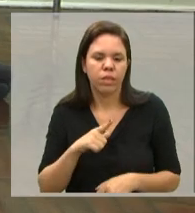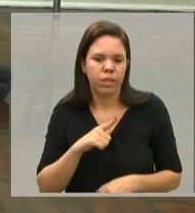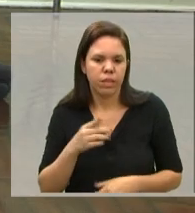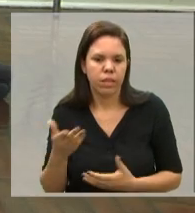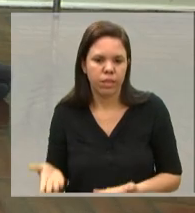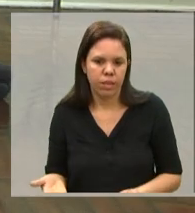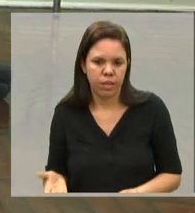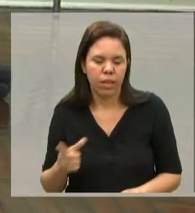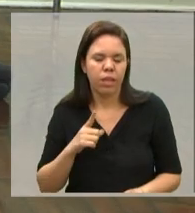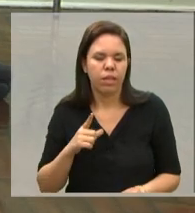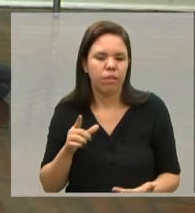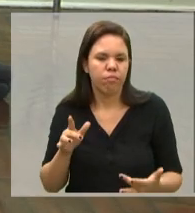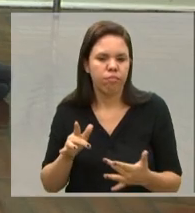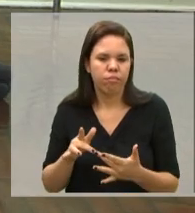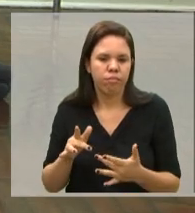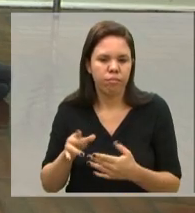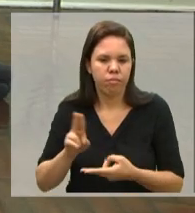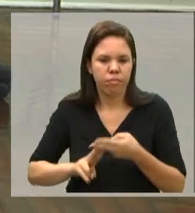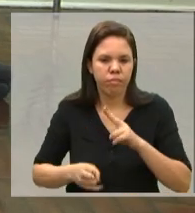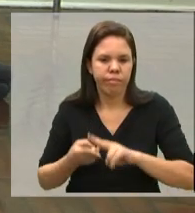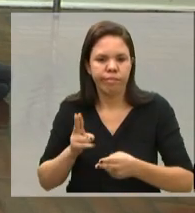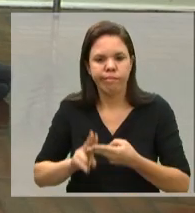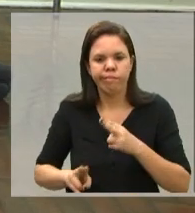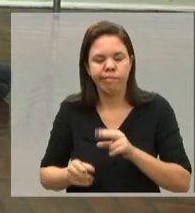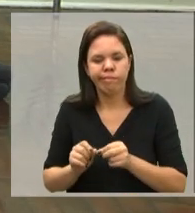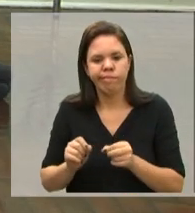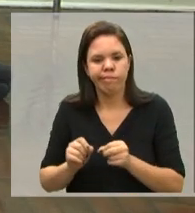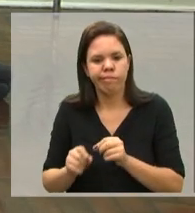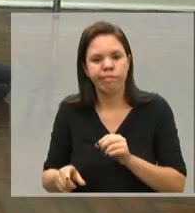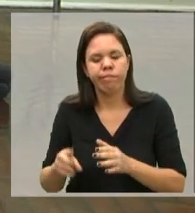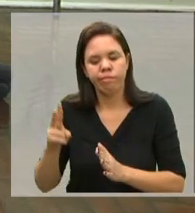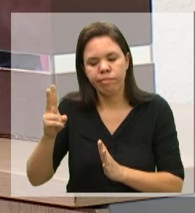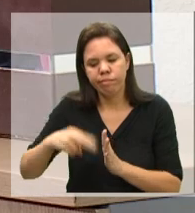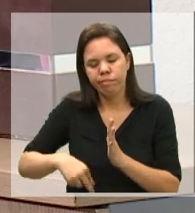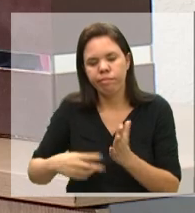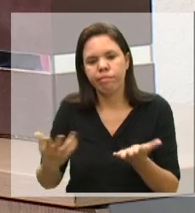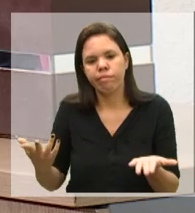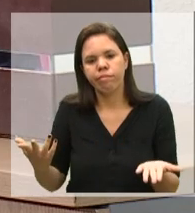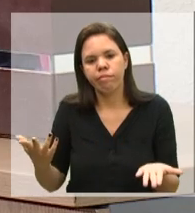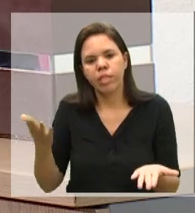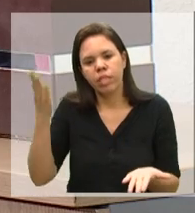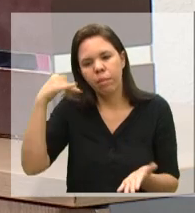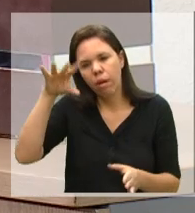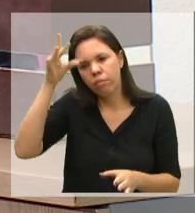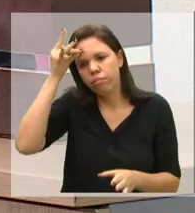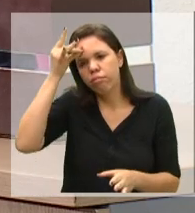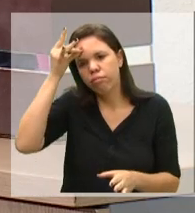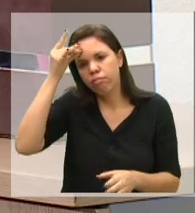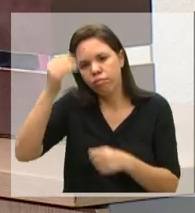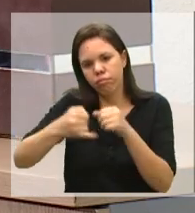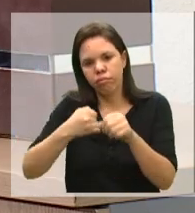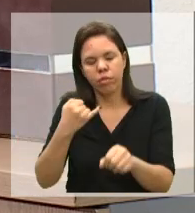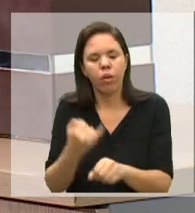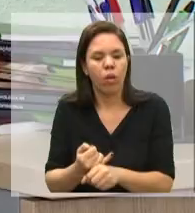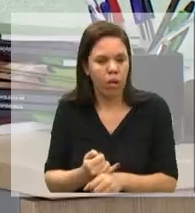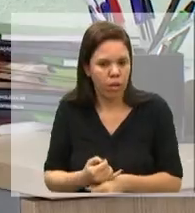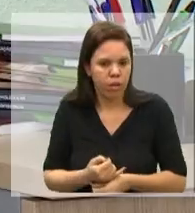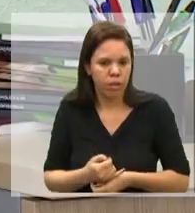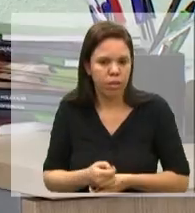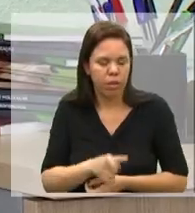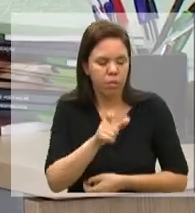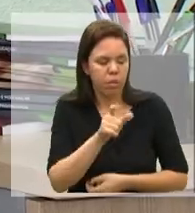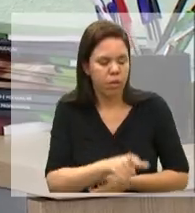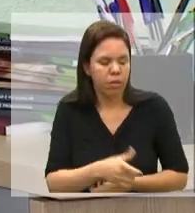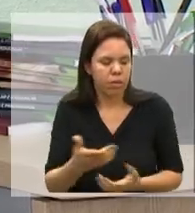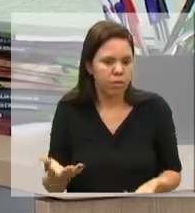essa sintonia fina, essa habilidade de fazer as leituras de uma pessoa que ele não está vendo. Online. Que ele está online, que